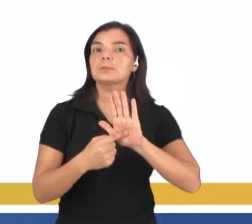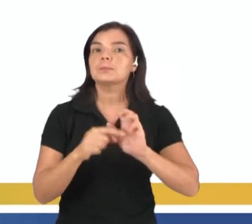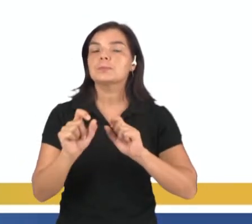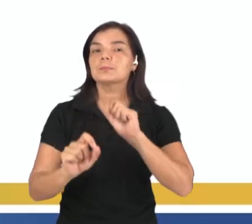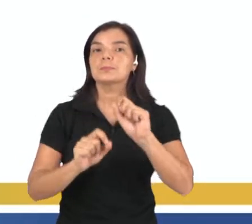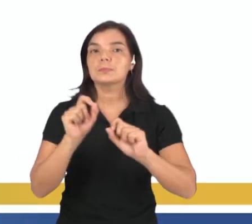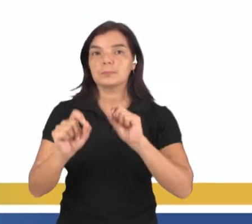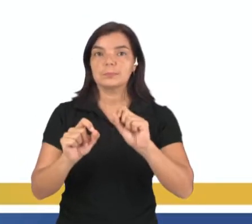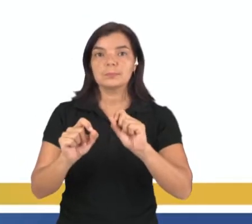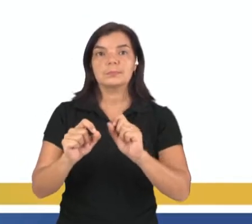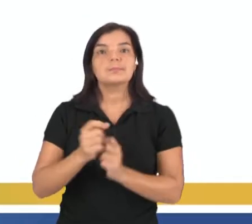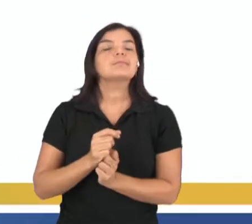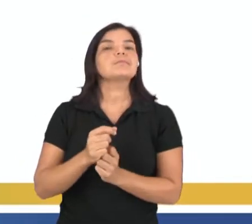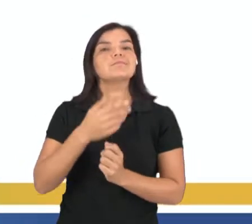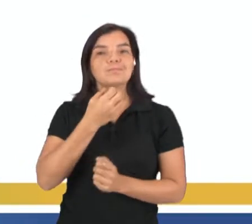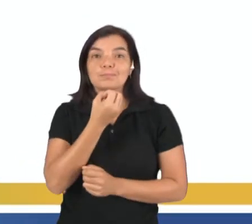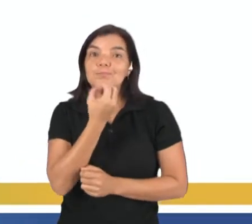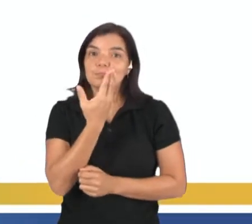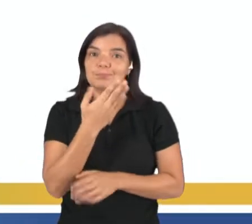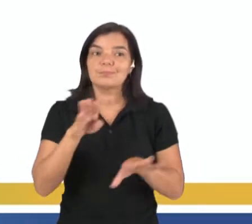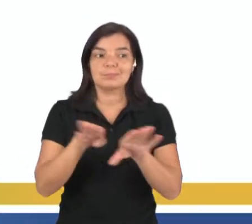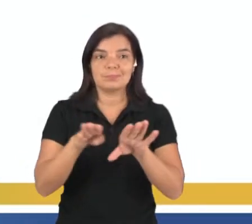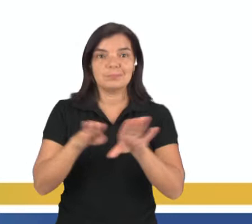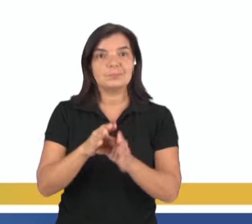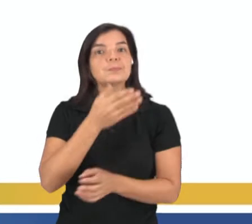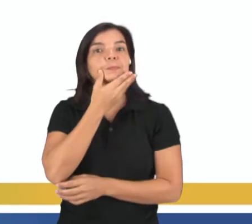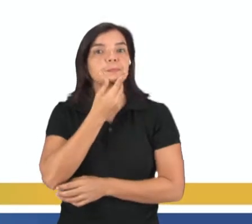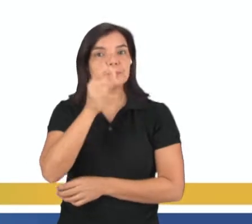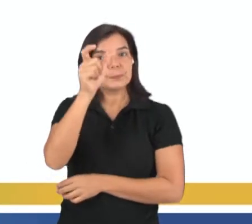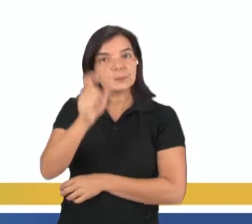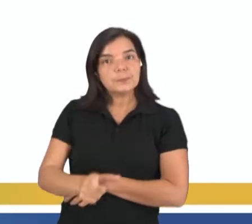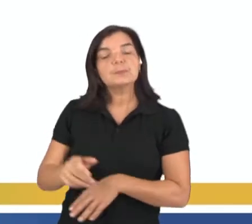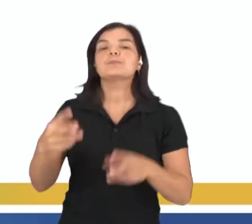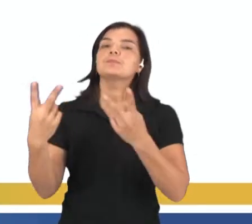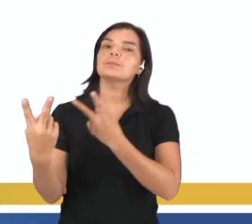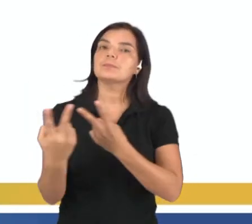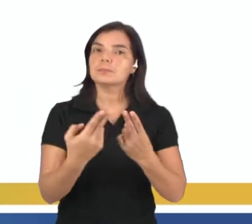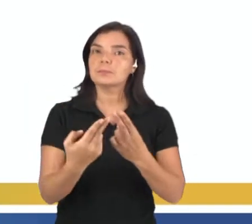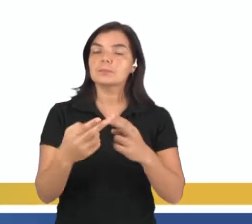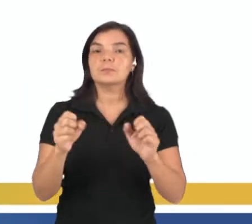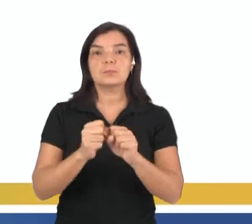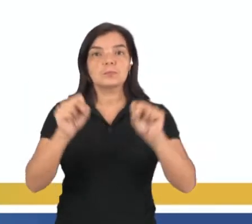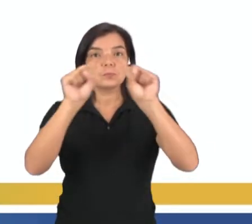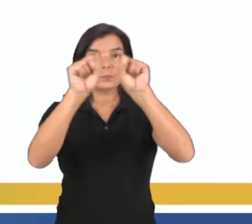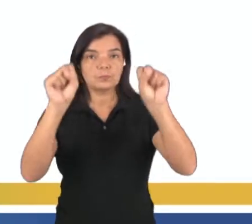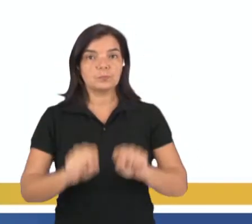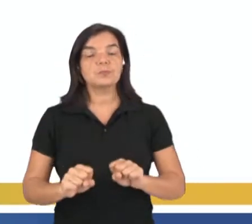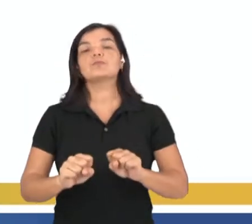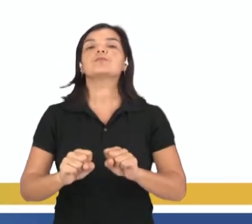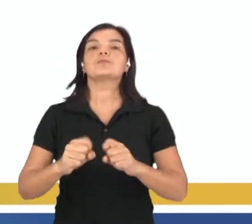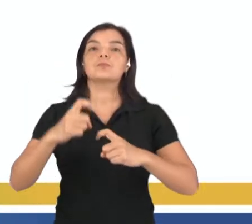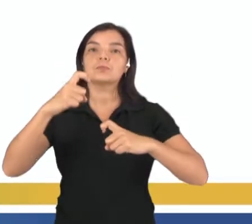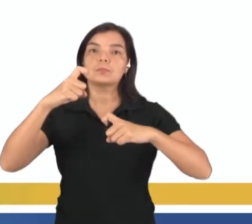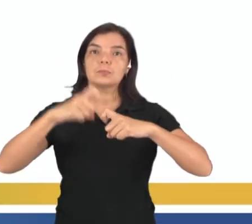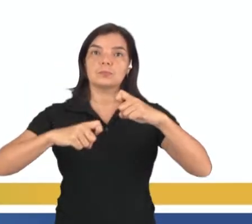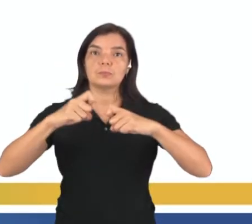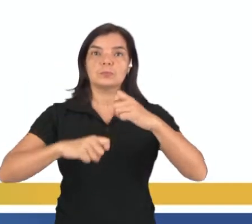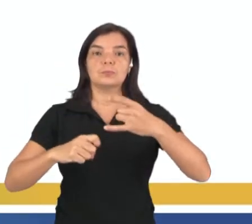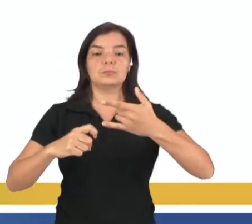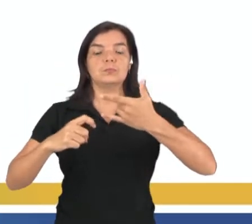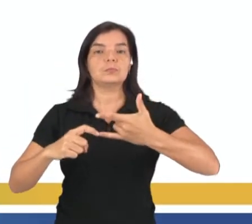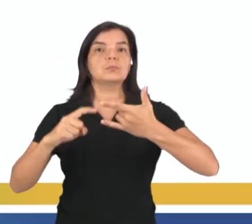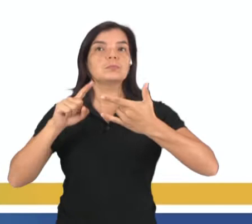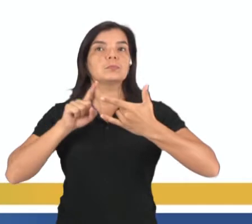condições que vai tornar favorável a reprodução humana. Da mesma forma, o sistema reprodutor feminino vai dar